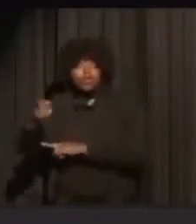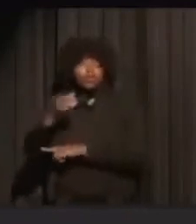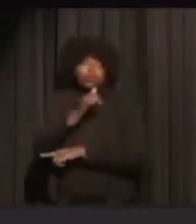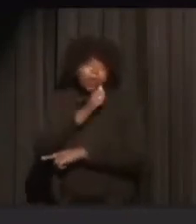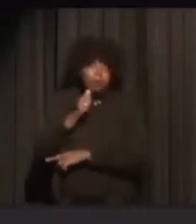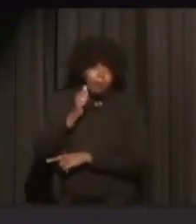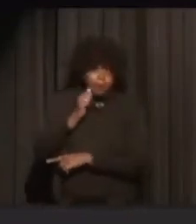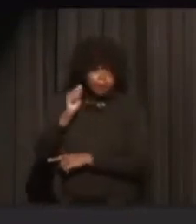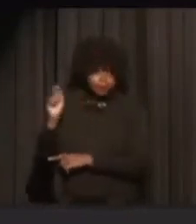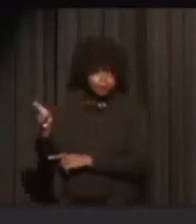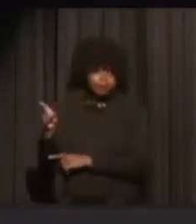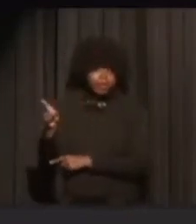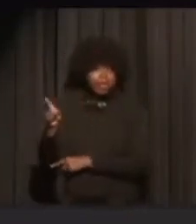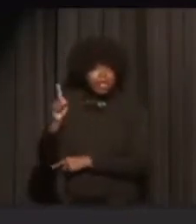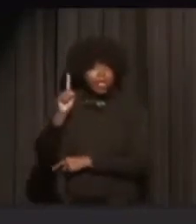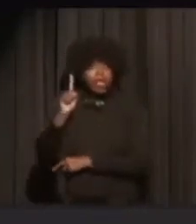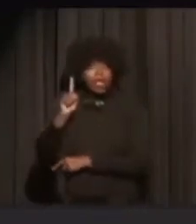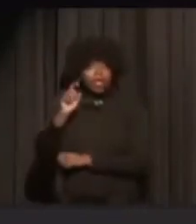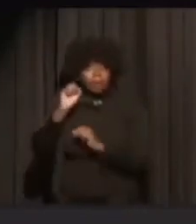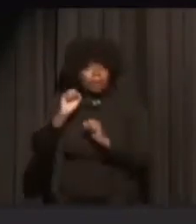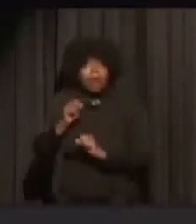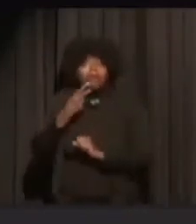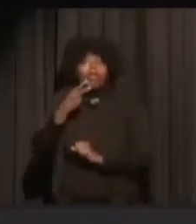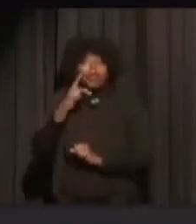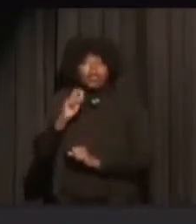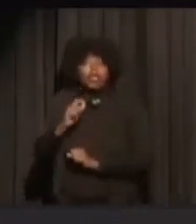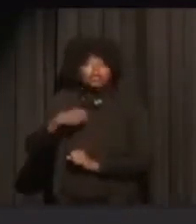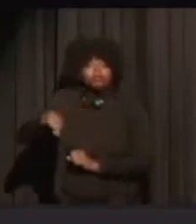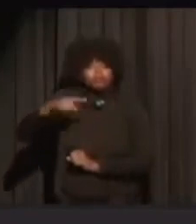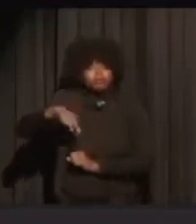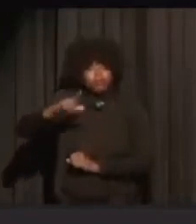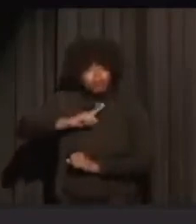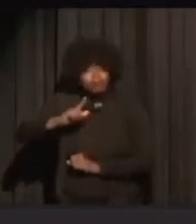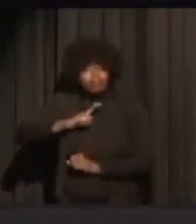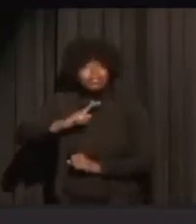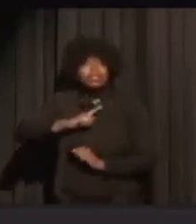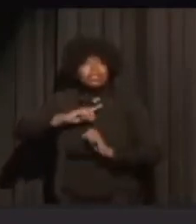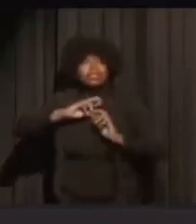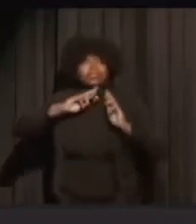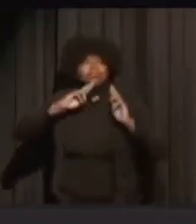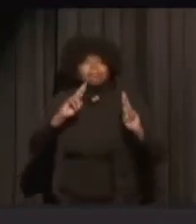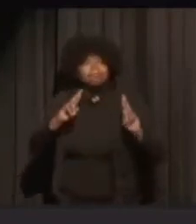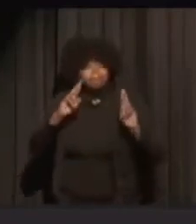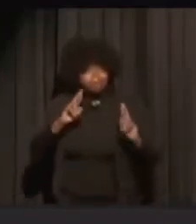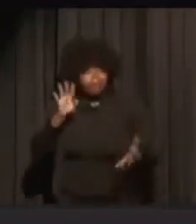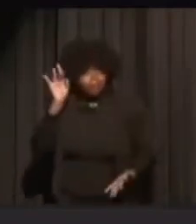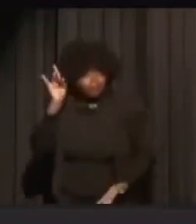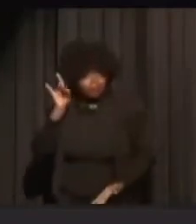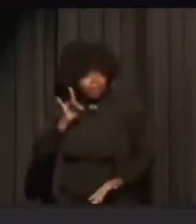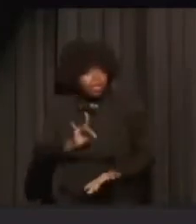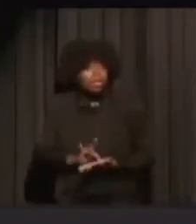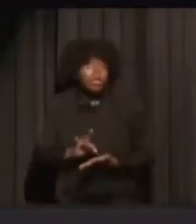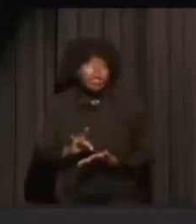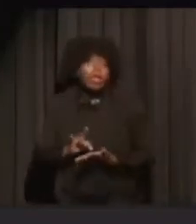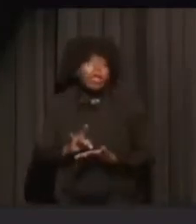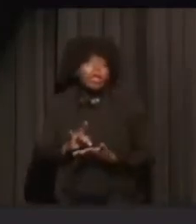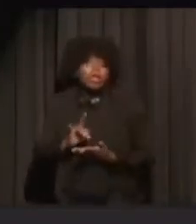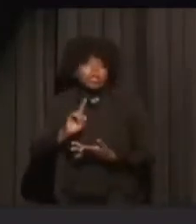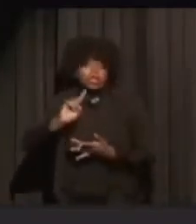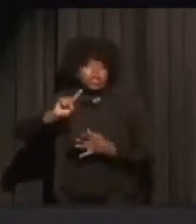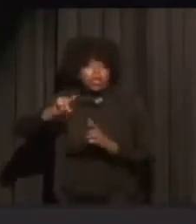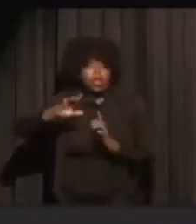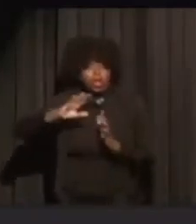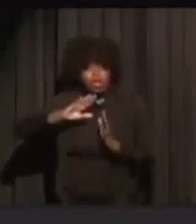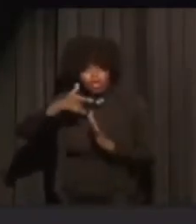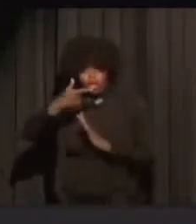é é lícito afirmar que nós nós temos toda a expectativa legítima de ainda no primeiro semestre do ano que